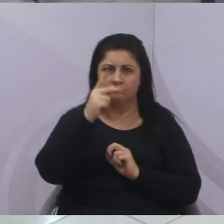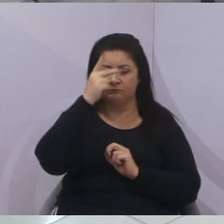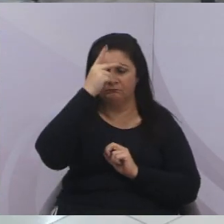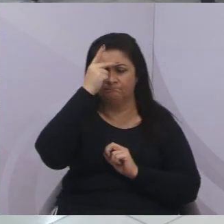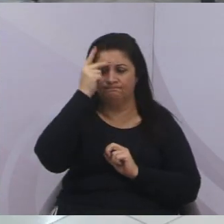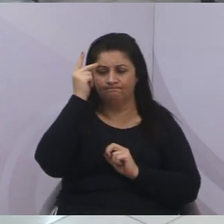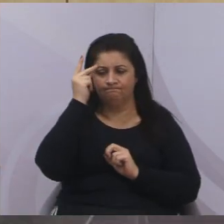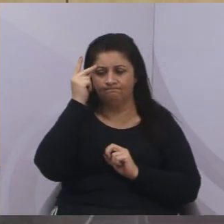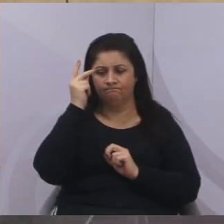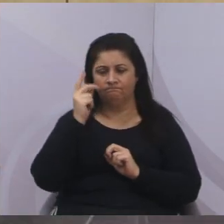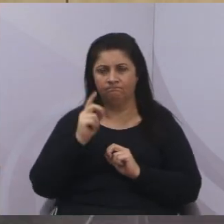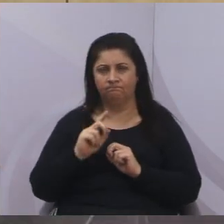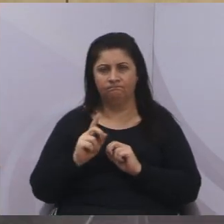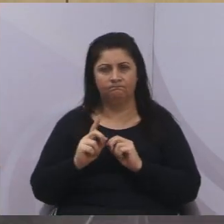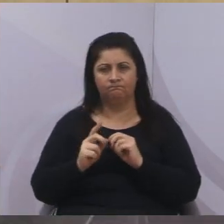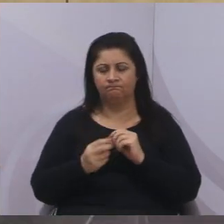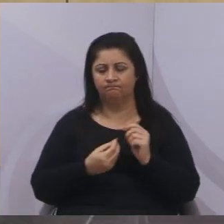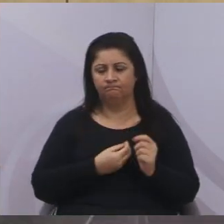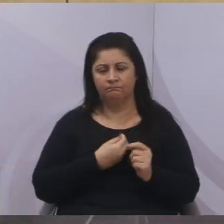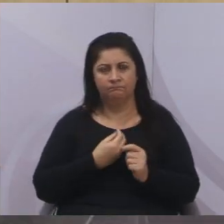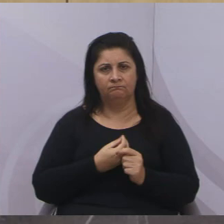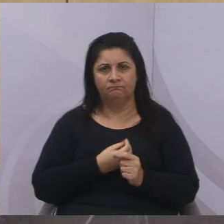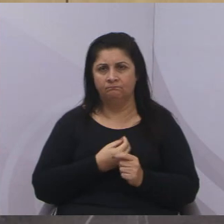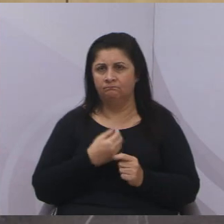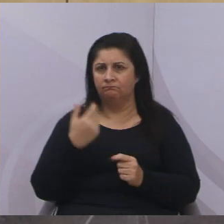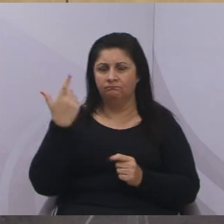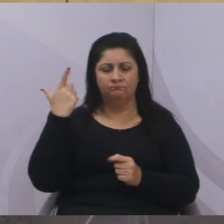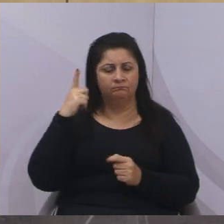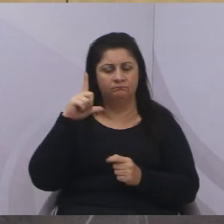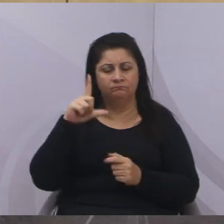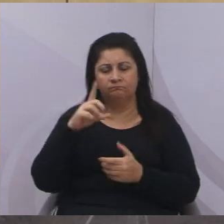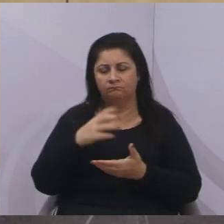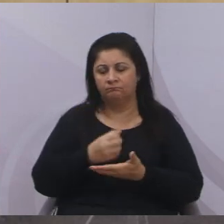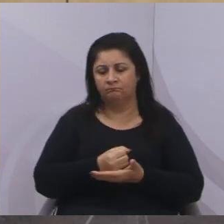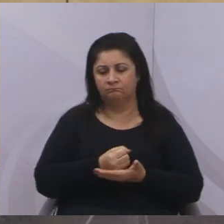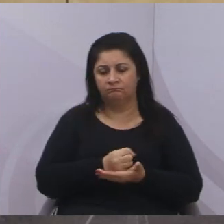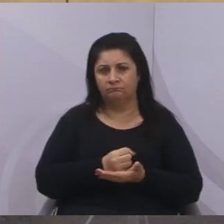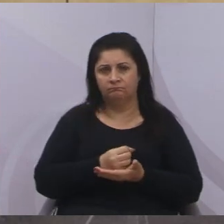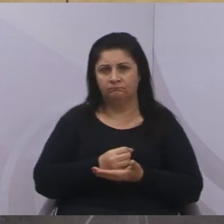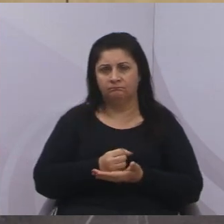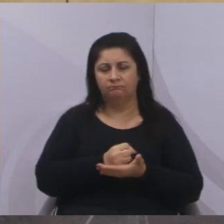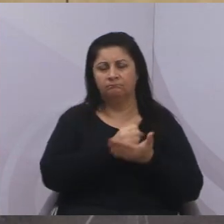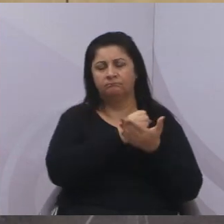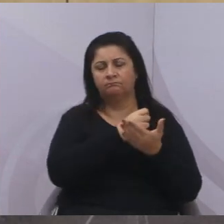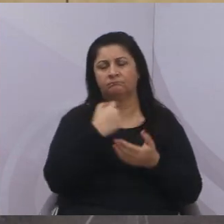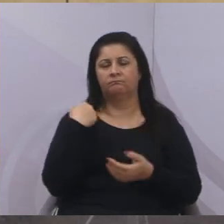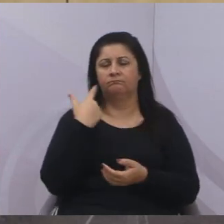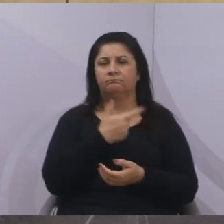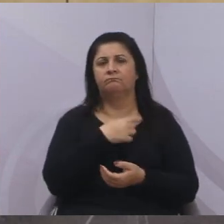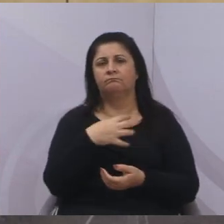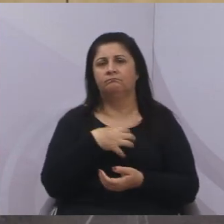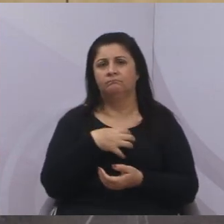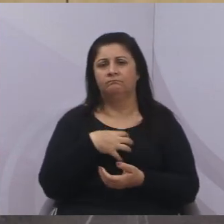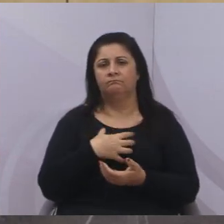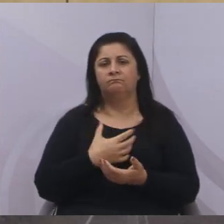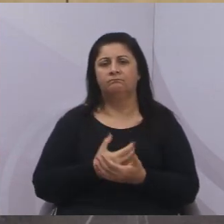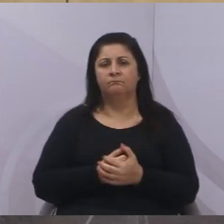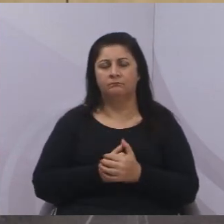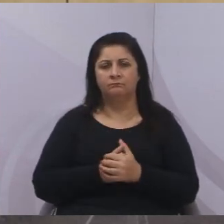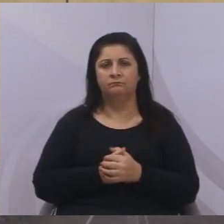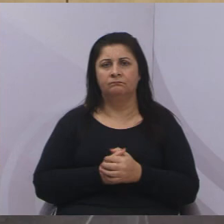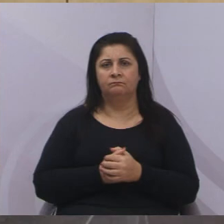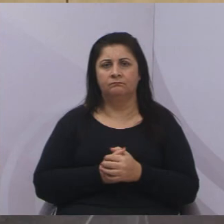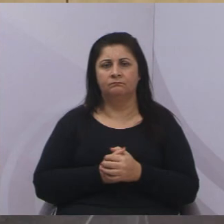dá certo, cada paciente que a gente não tem sucesso, nós sentimos, a gente trabalha em equipe e